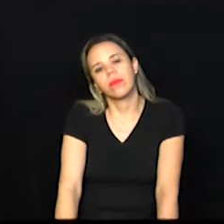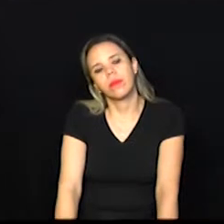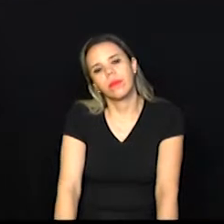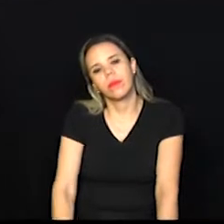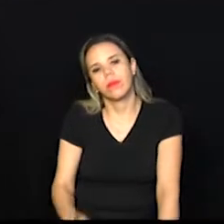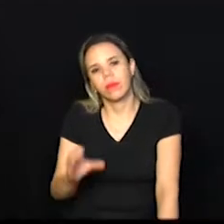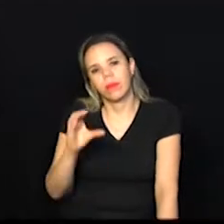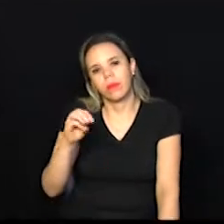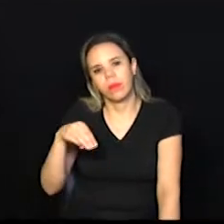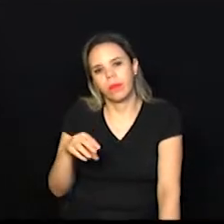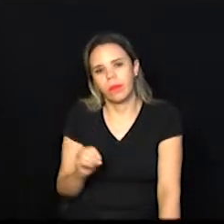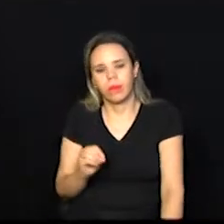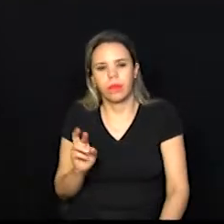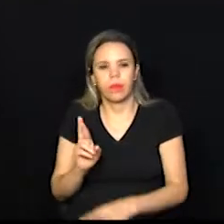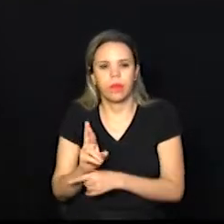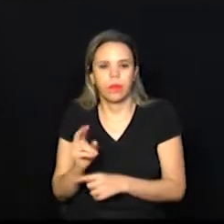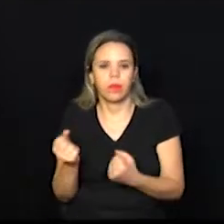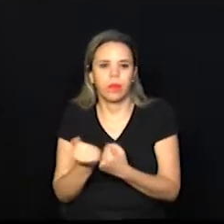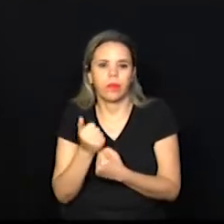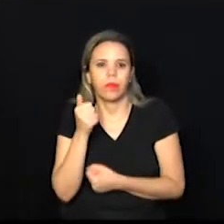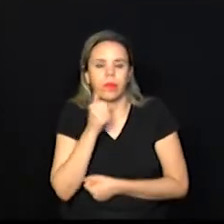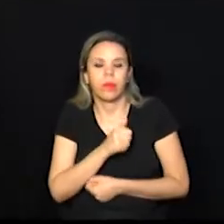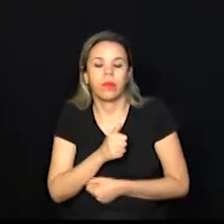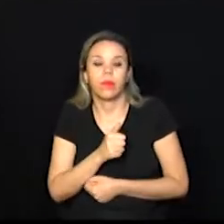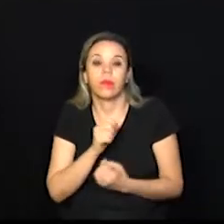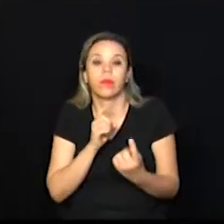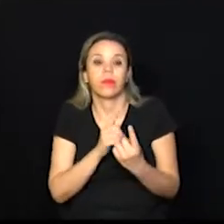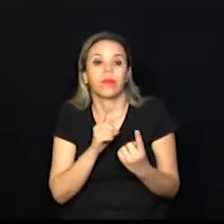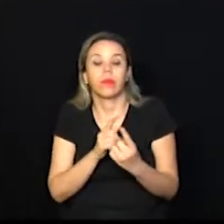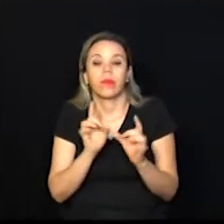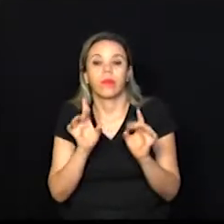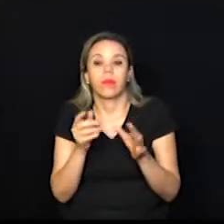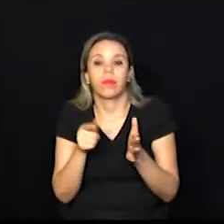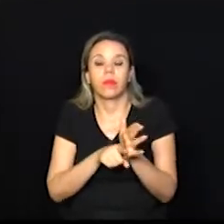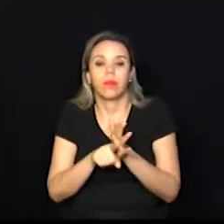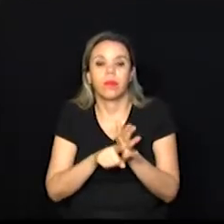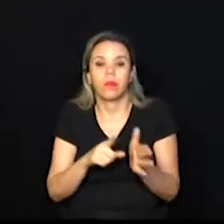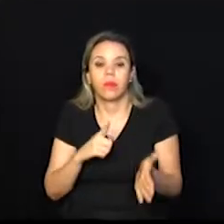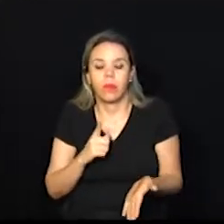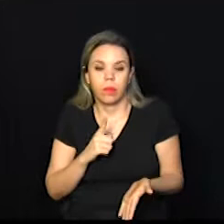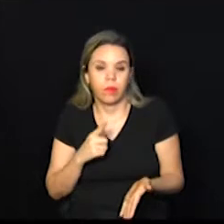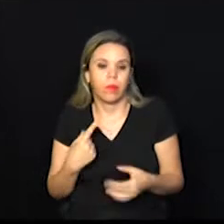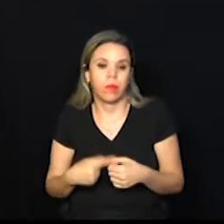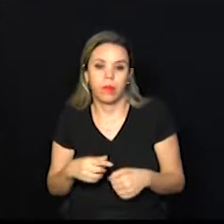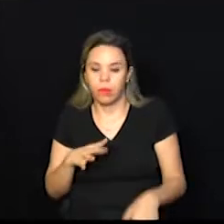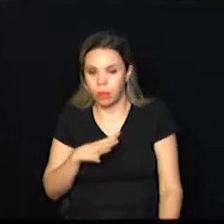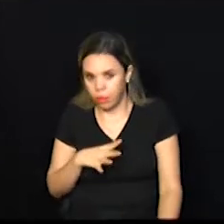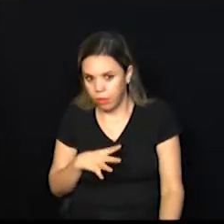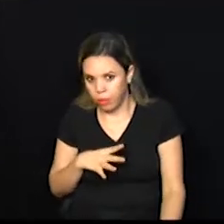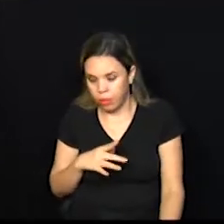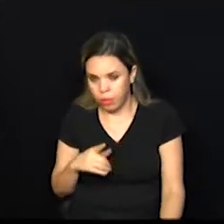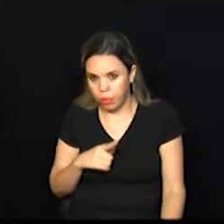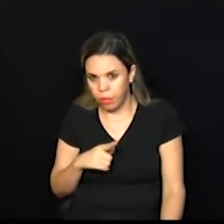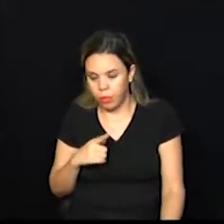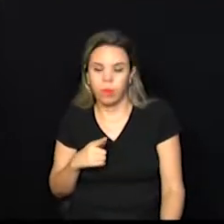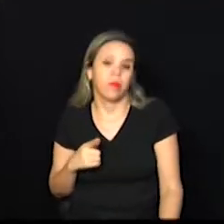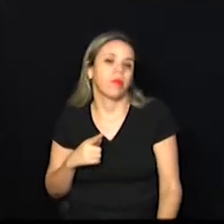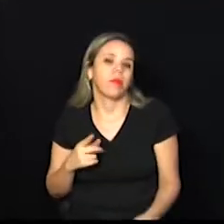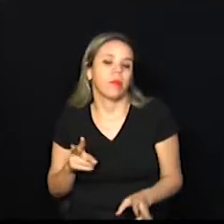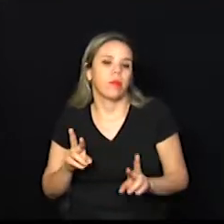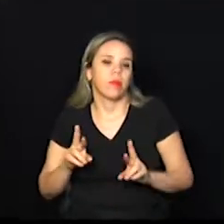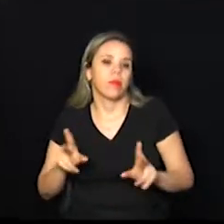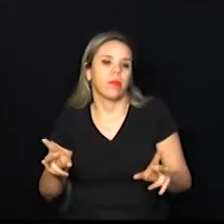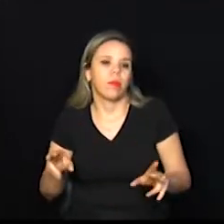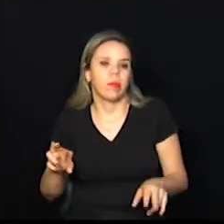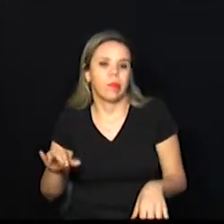SEAM, Centro de Referência e Apoio à Mulher. É o serviço especializado que temos dentro do município. Ele tem um olhar muito diferente